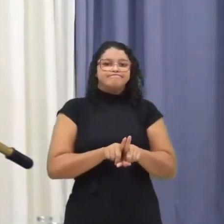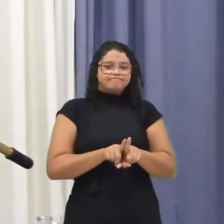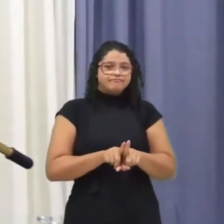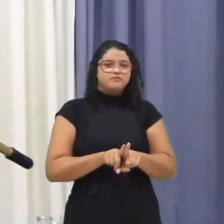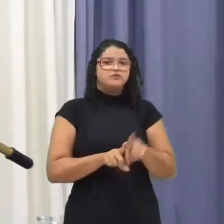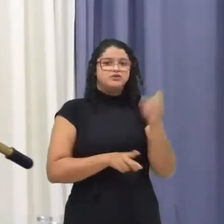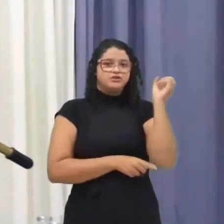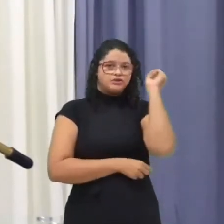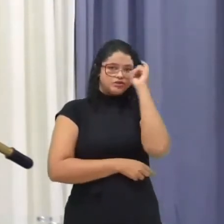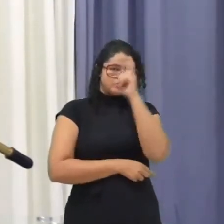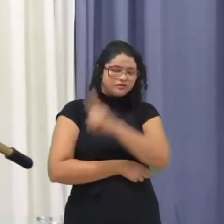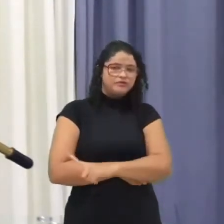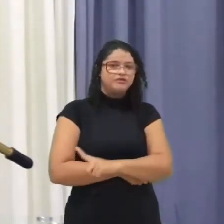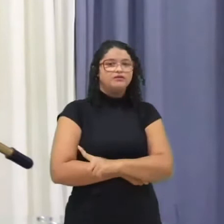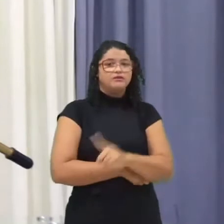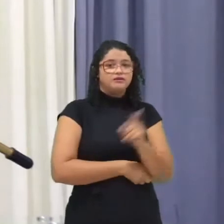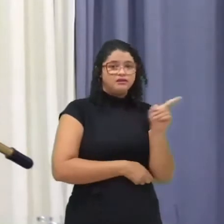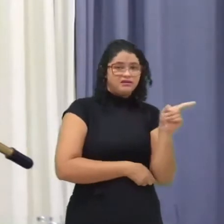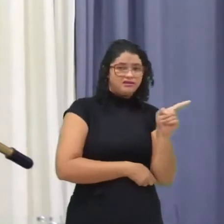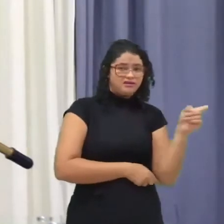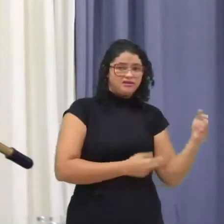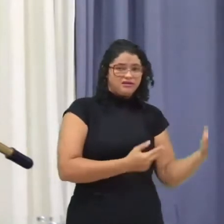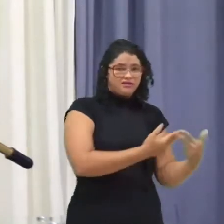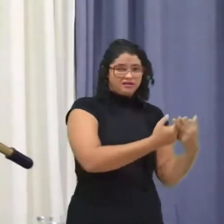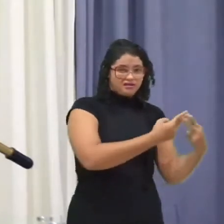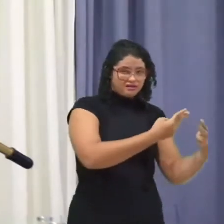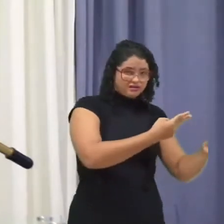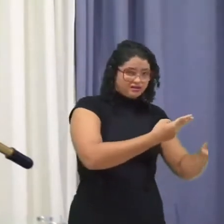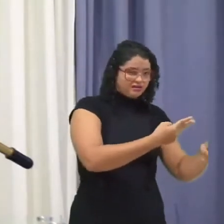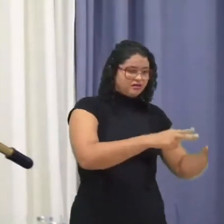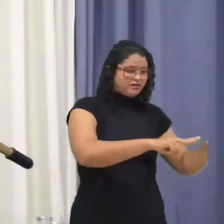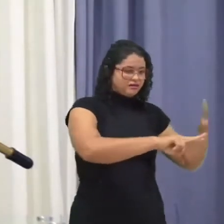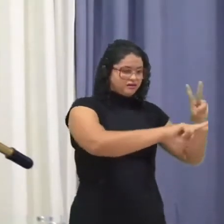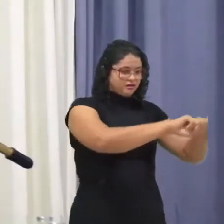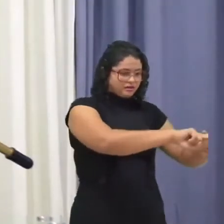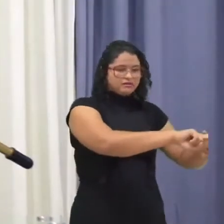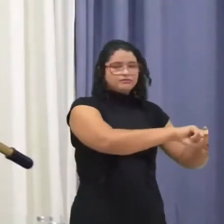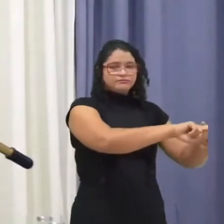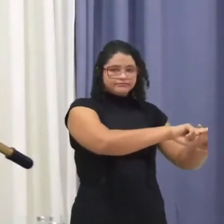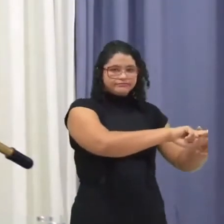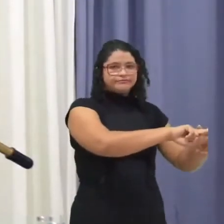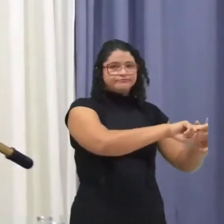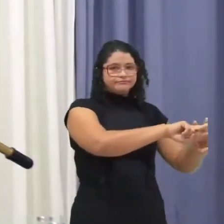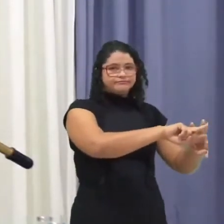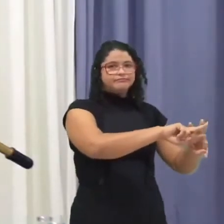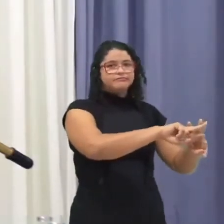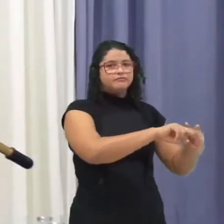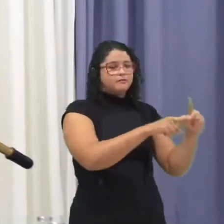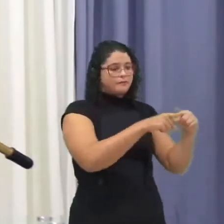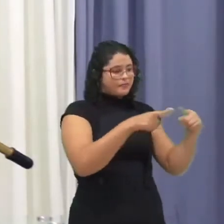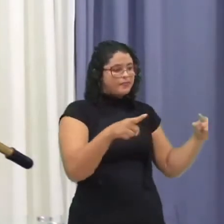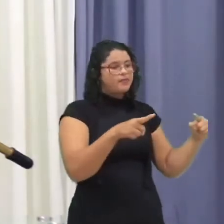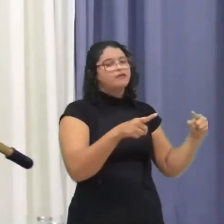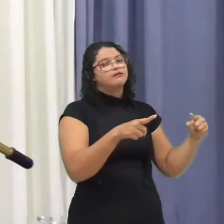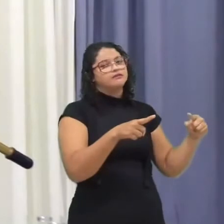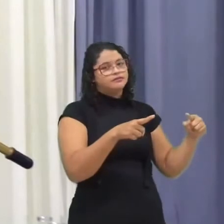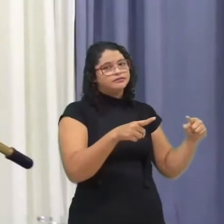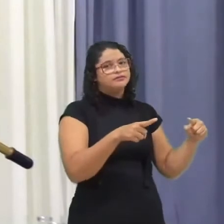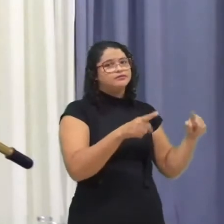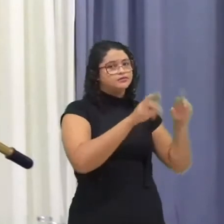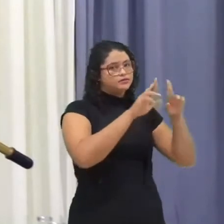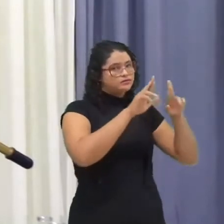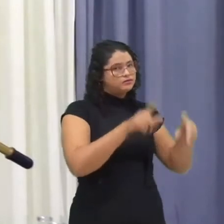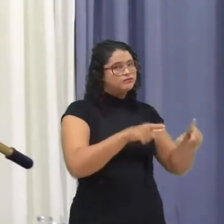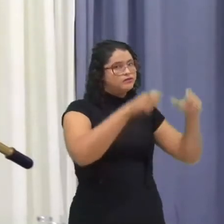cativos. E os que estavam no sofrimento, na mesma condição de cativos, só que em lugares bem distintos e